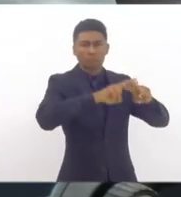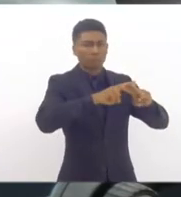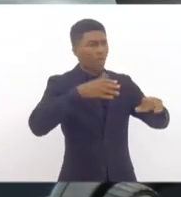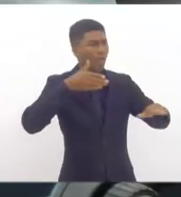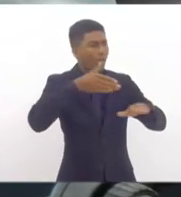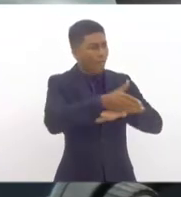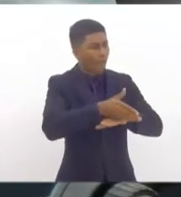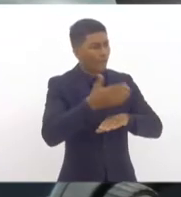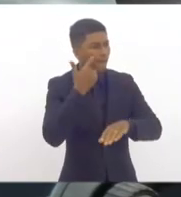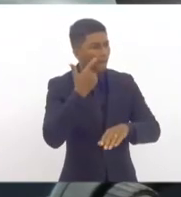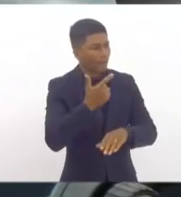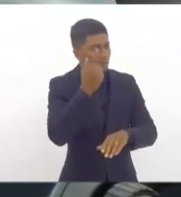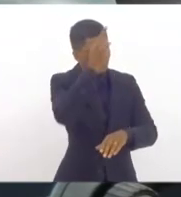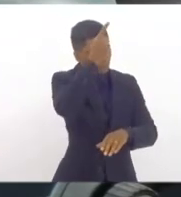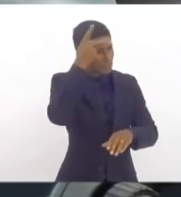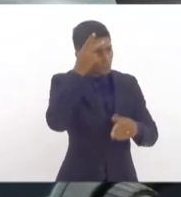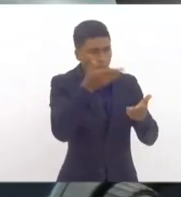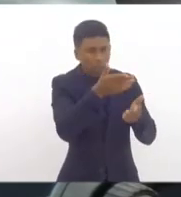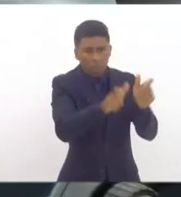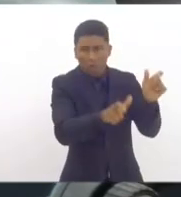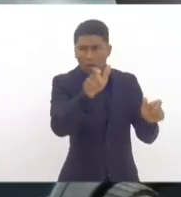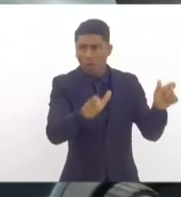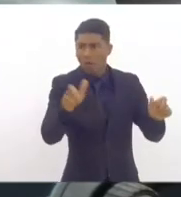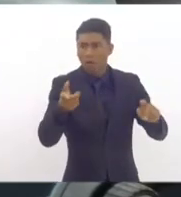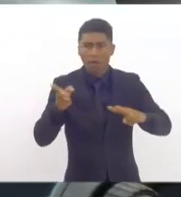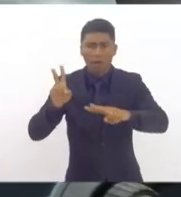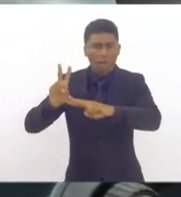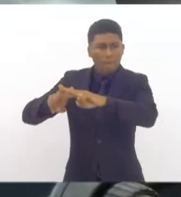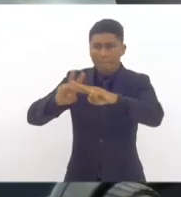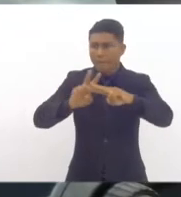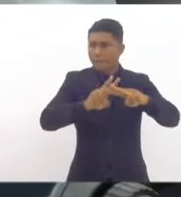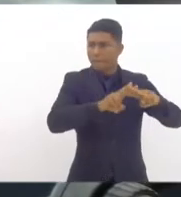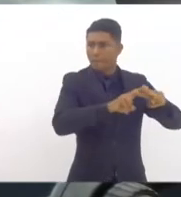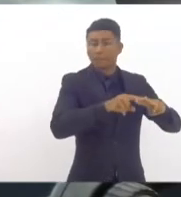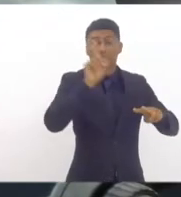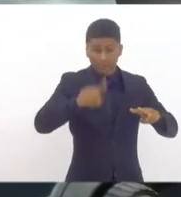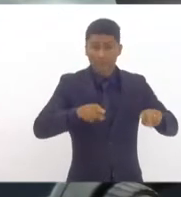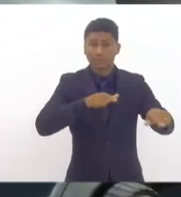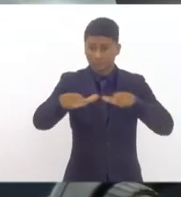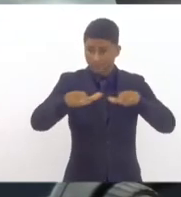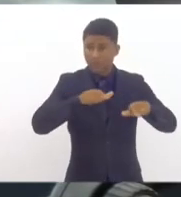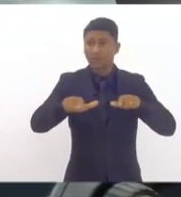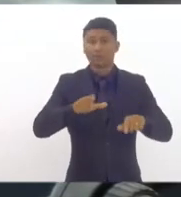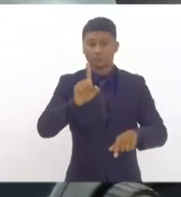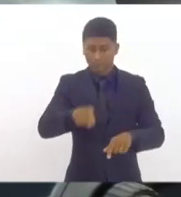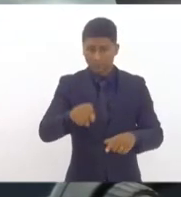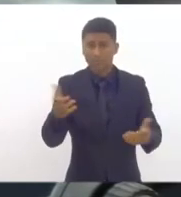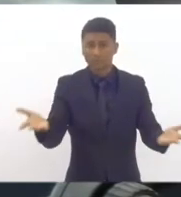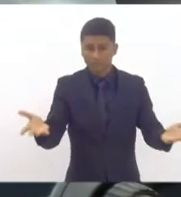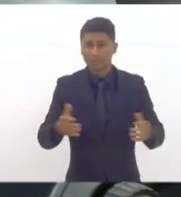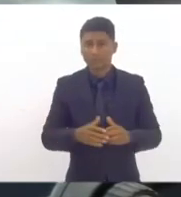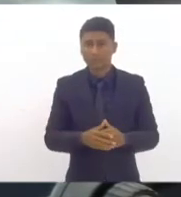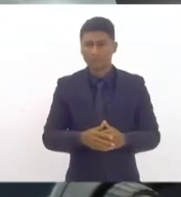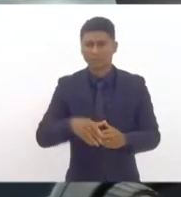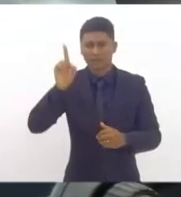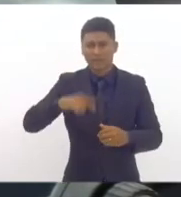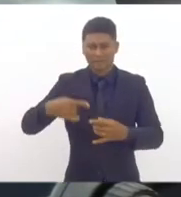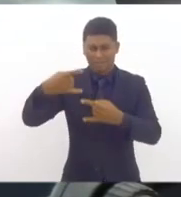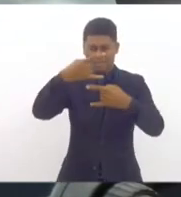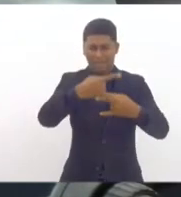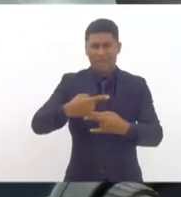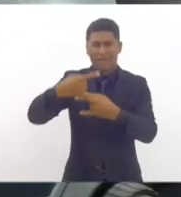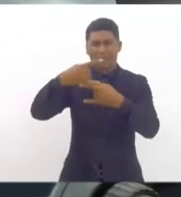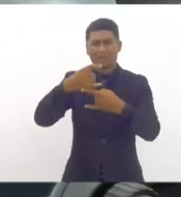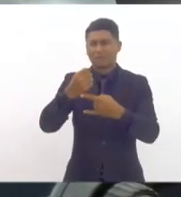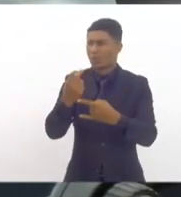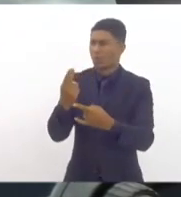privadas de liberdade. E você tem que saber que o trabalho é isso. O trabalho do mecanismo não é as lives ou as